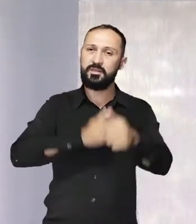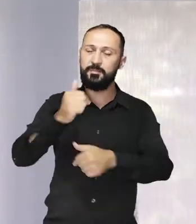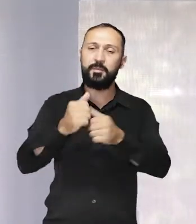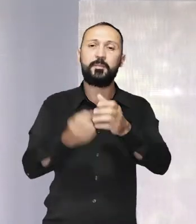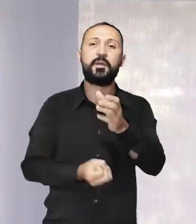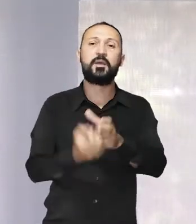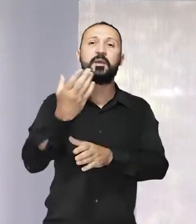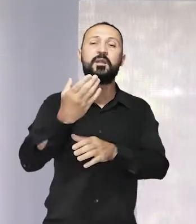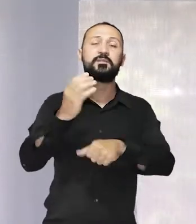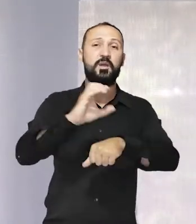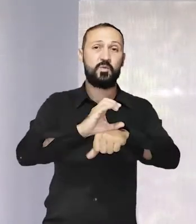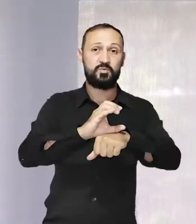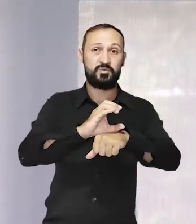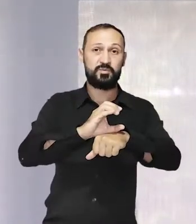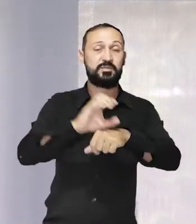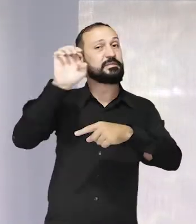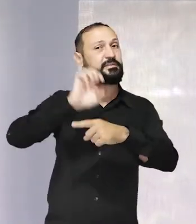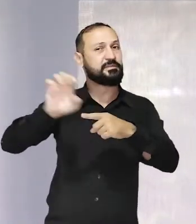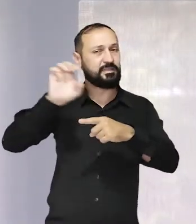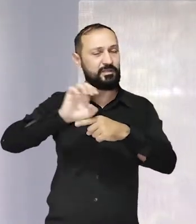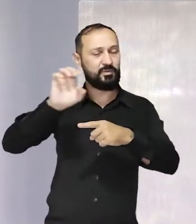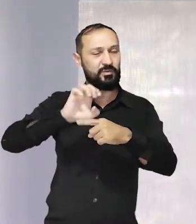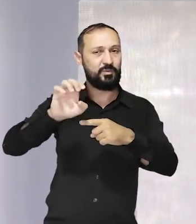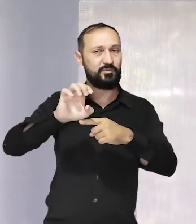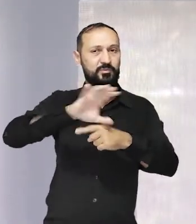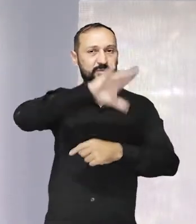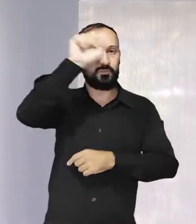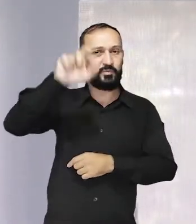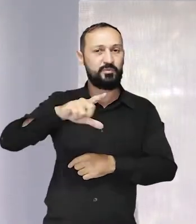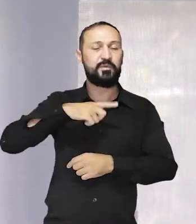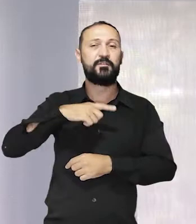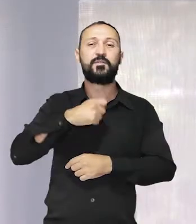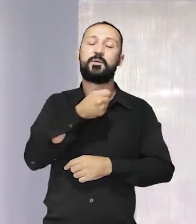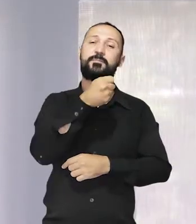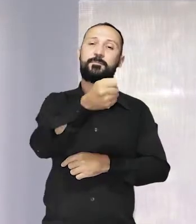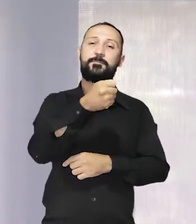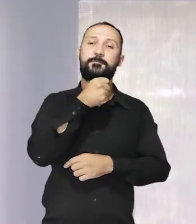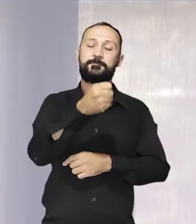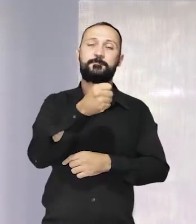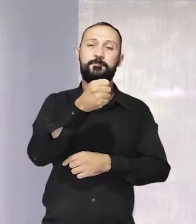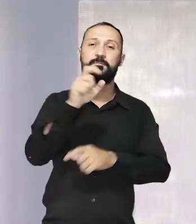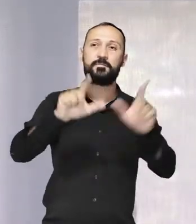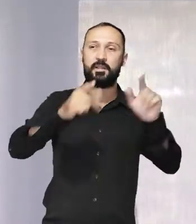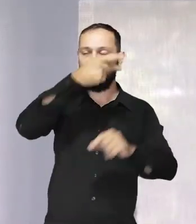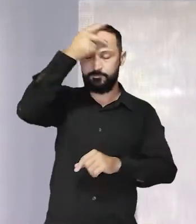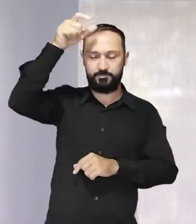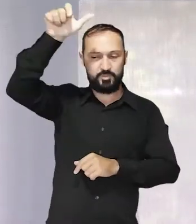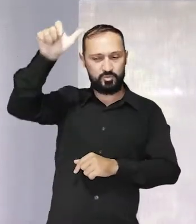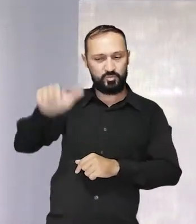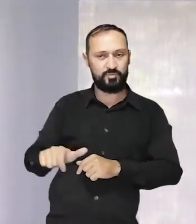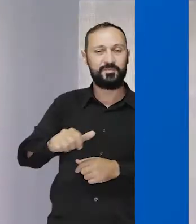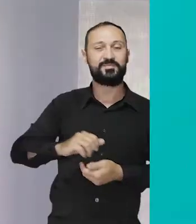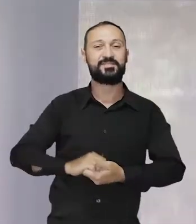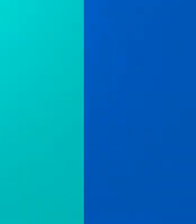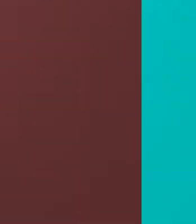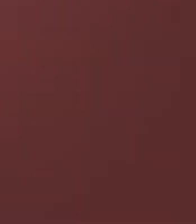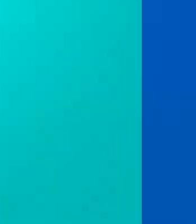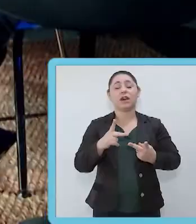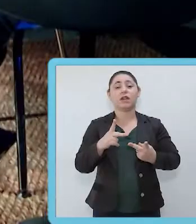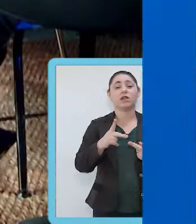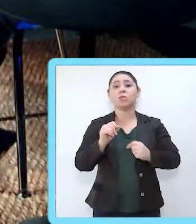atuou ativamente na elaboração da Constituição Estadual de Mato Grosso do Sul. Ele foi o entrevistado do programa